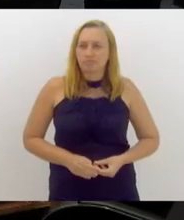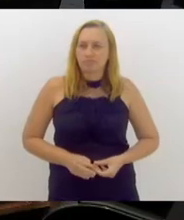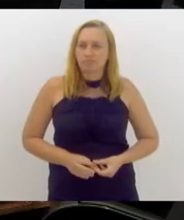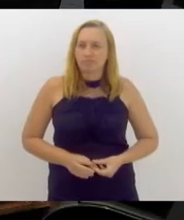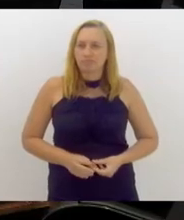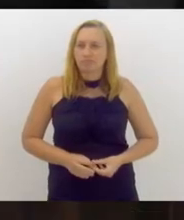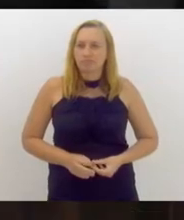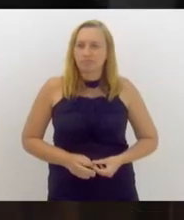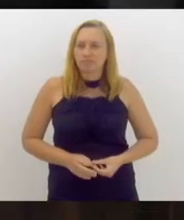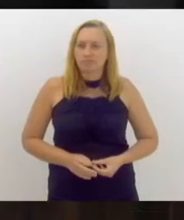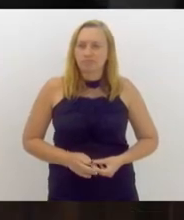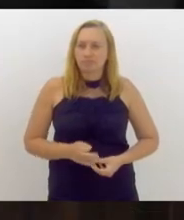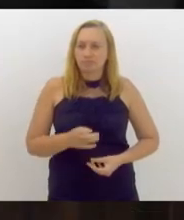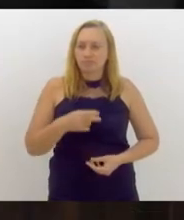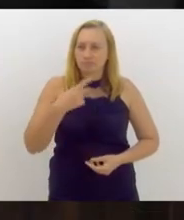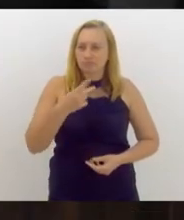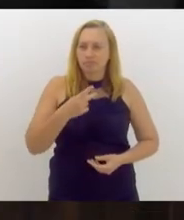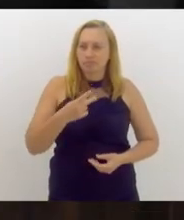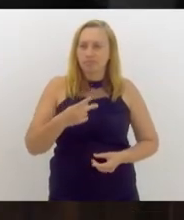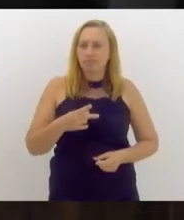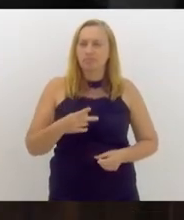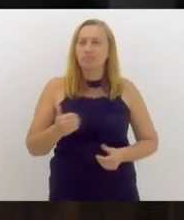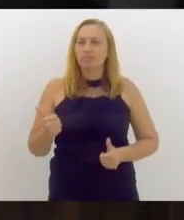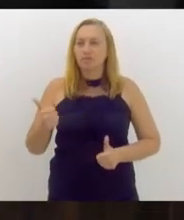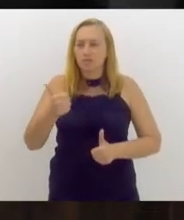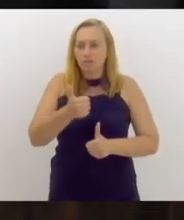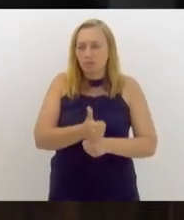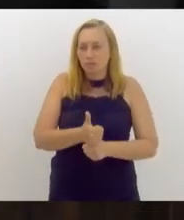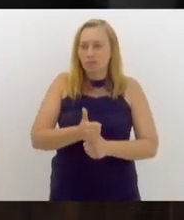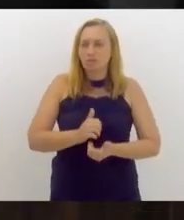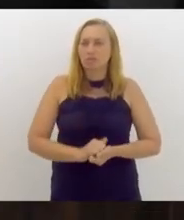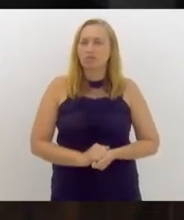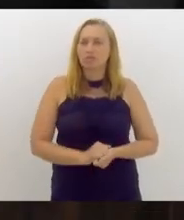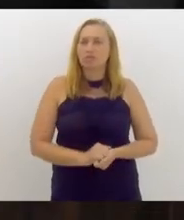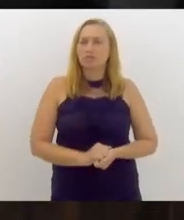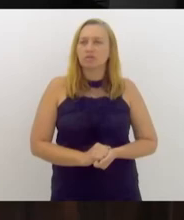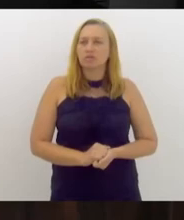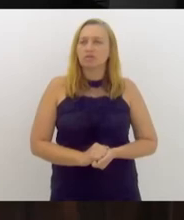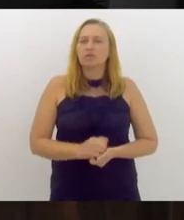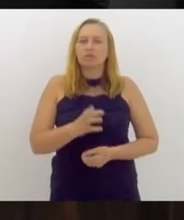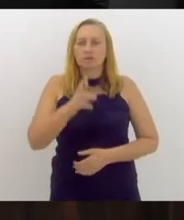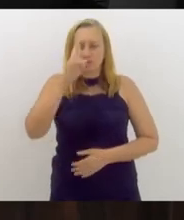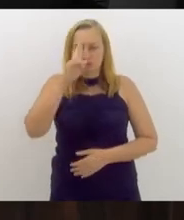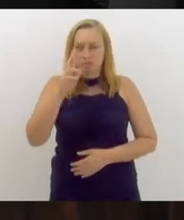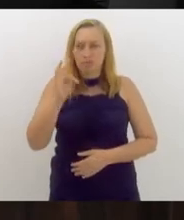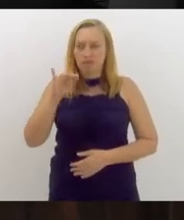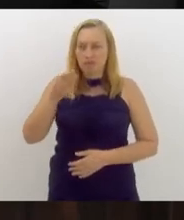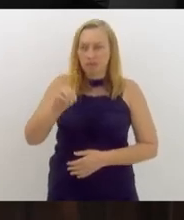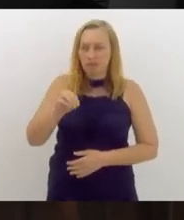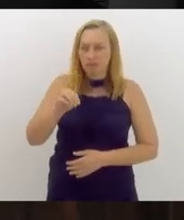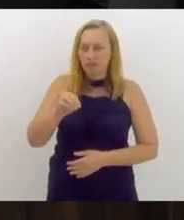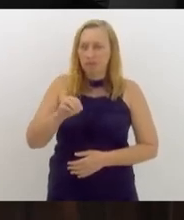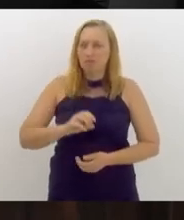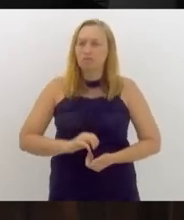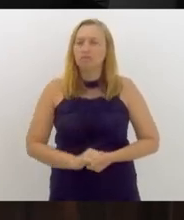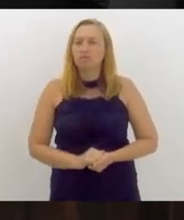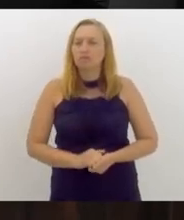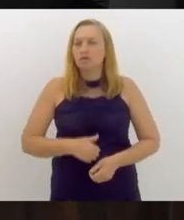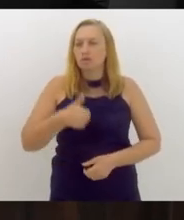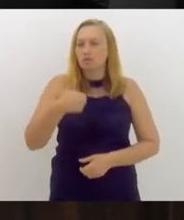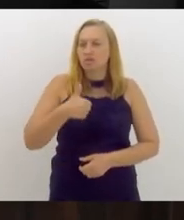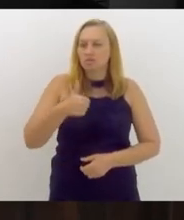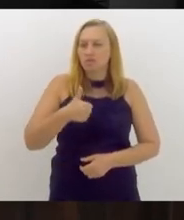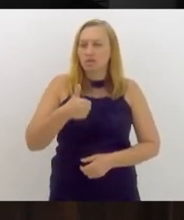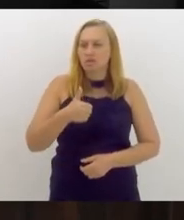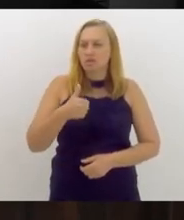Já te concedo a palavra de volta. Termo solene de posse. Termo de posse é do senhor Bernardo Chin Rossi, primeiro